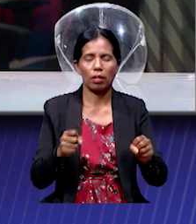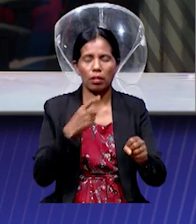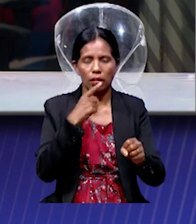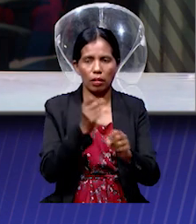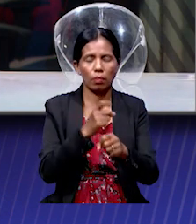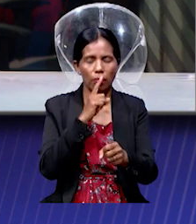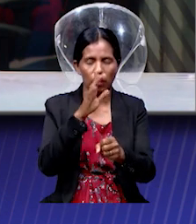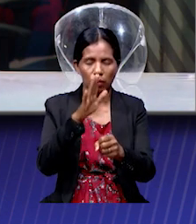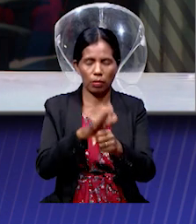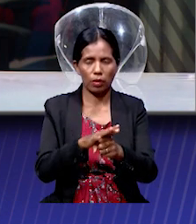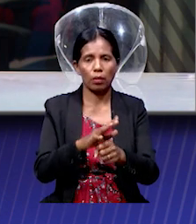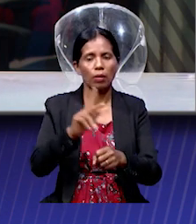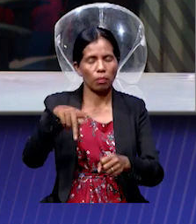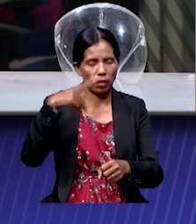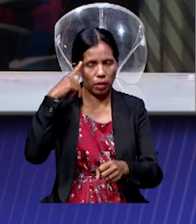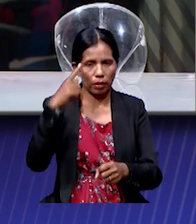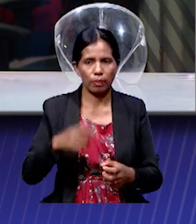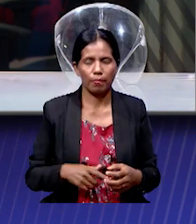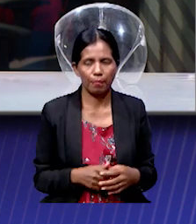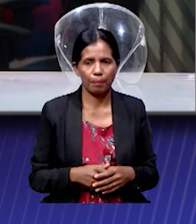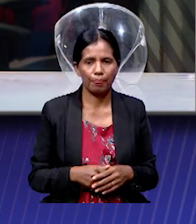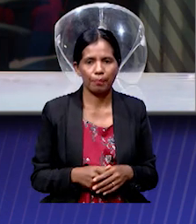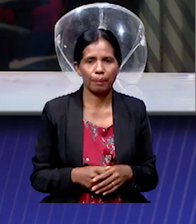ou poder político.